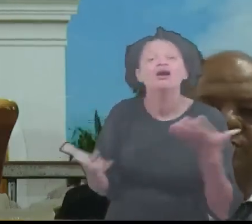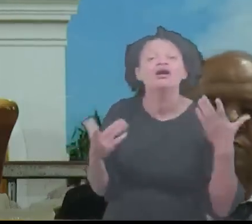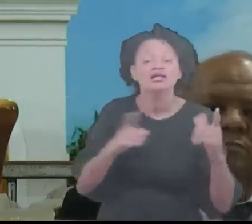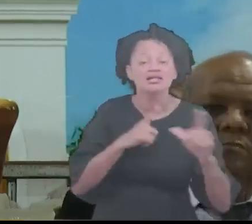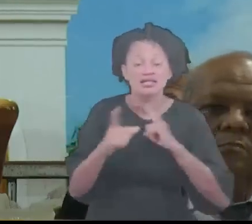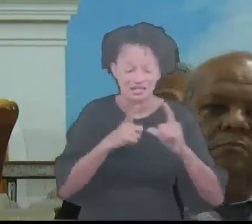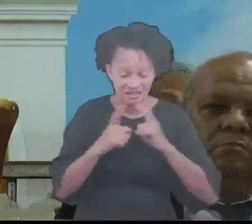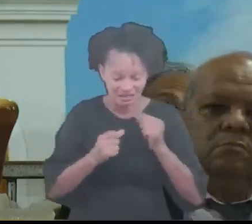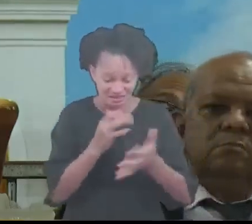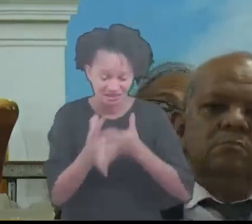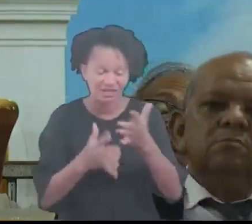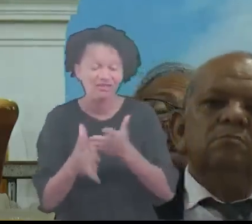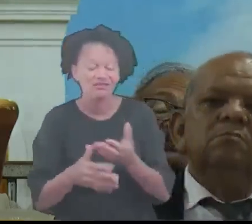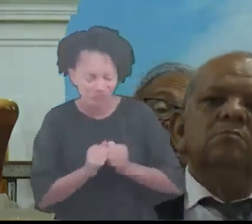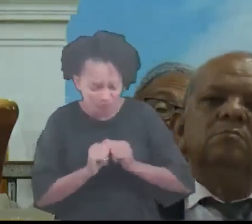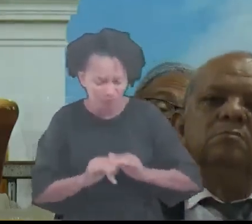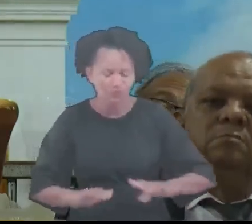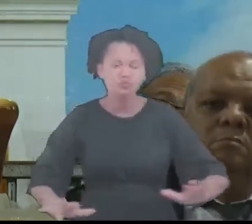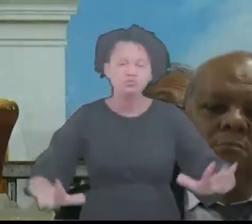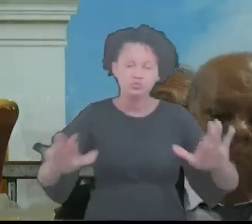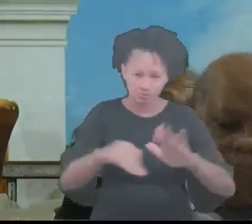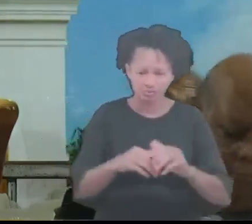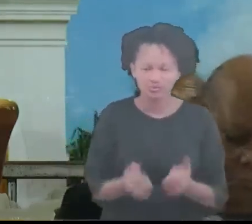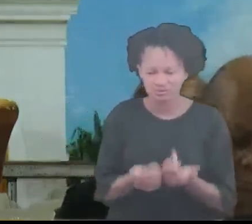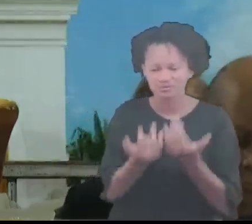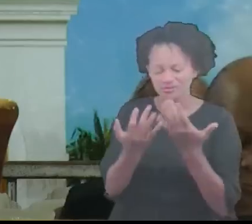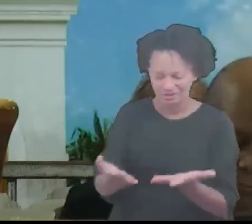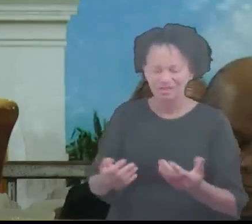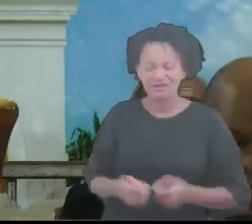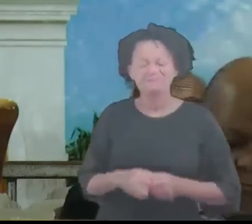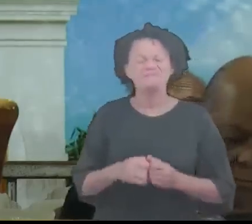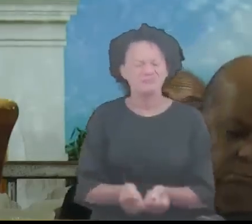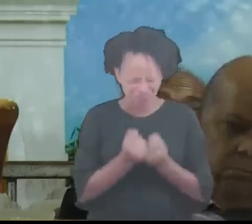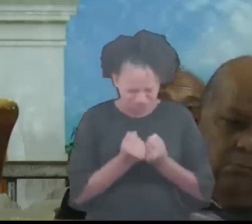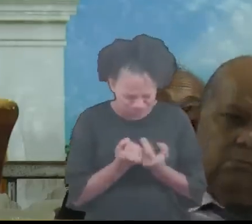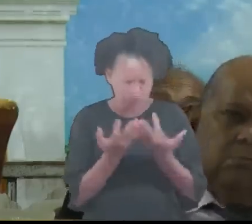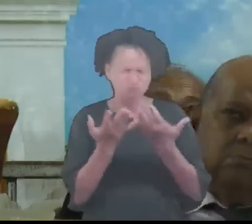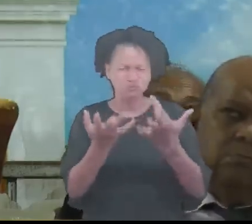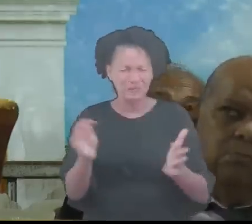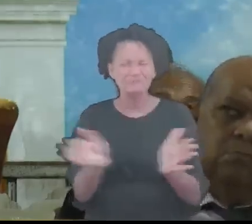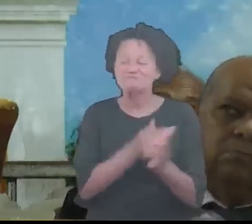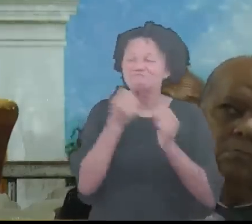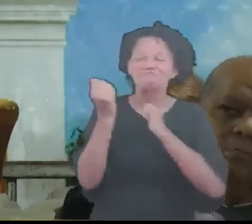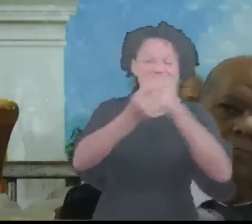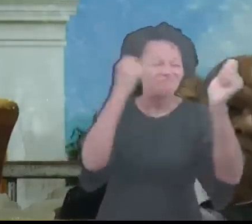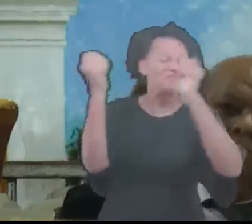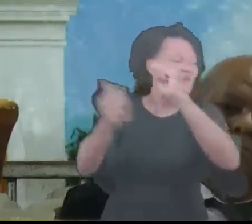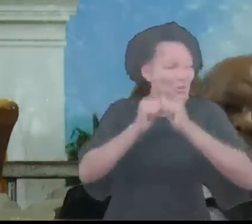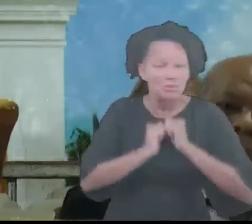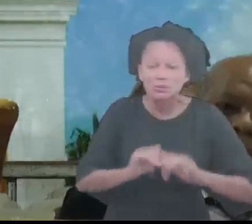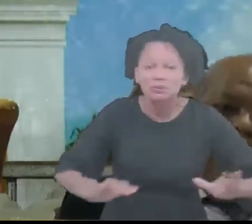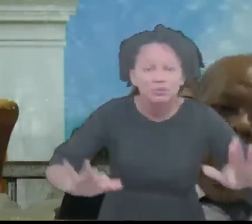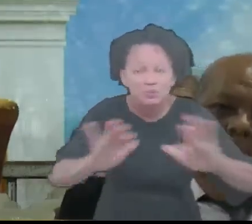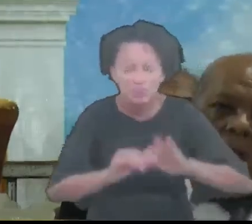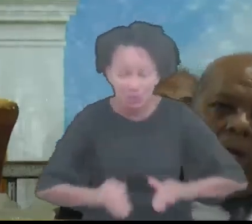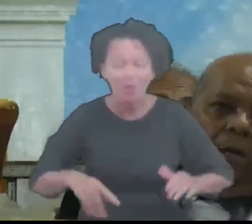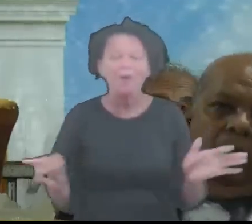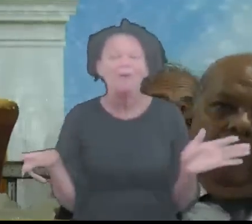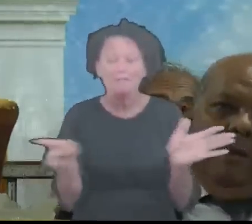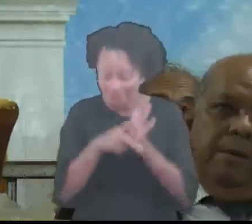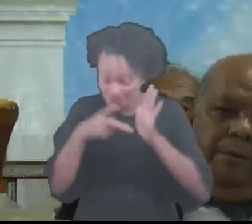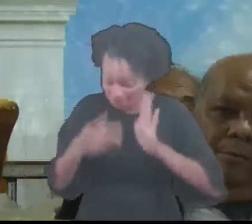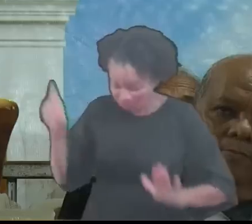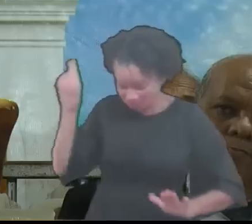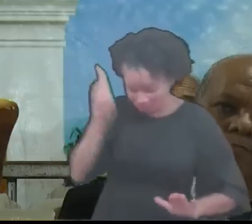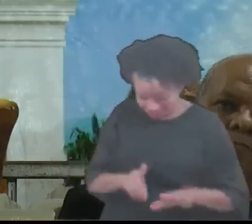trouxe nardo, solte o nardo. Quem trouxe nardo, abra o vaso, aleluia, para soltar o nardo. Porque enquanto o rei está à